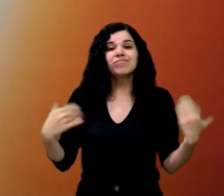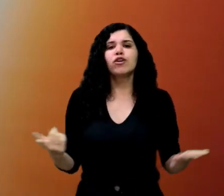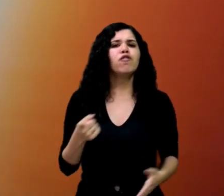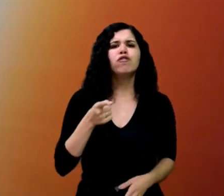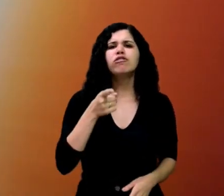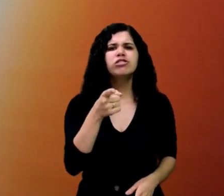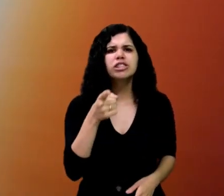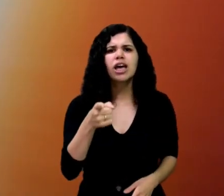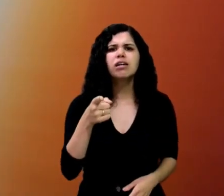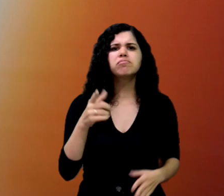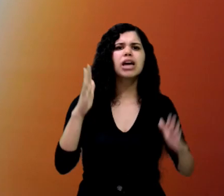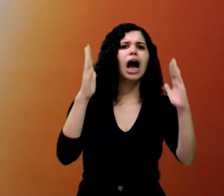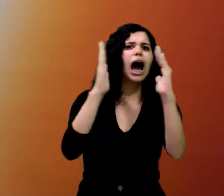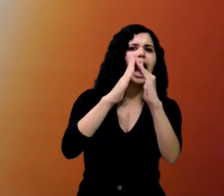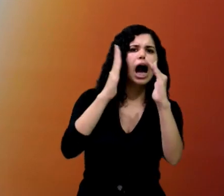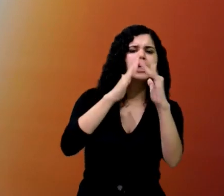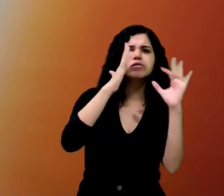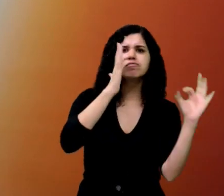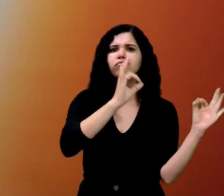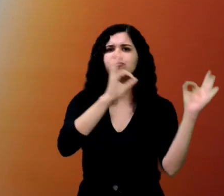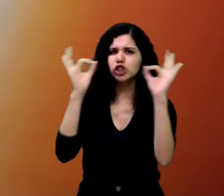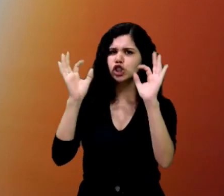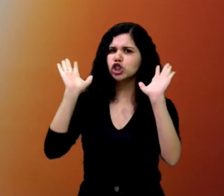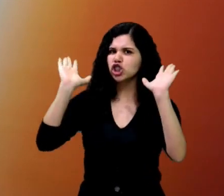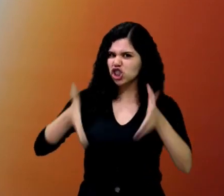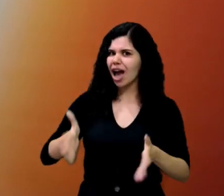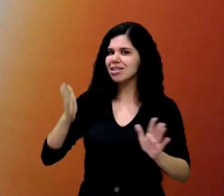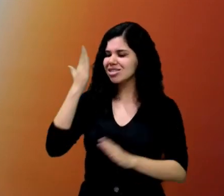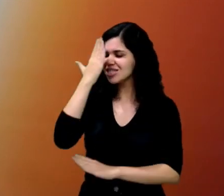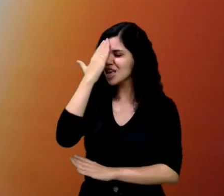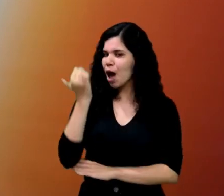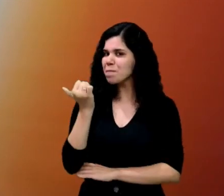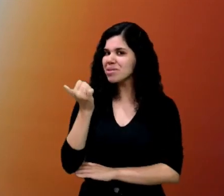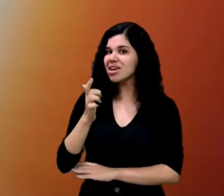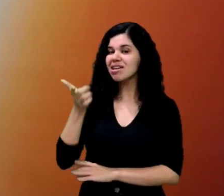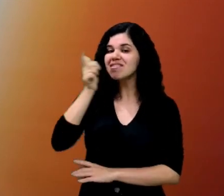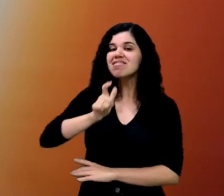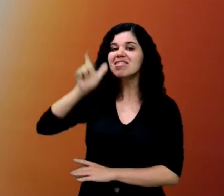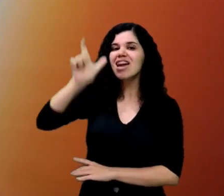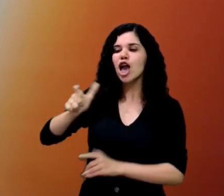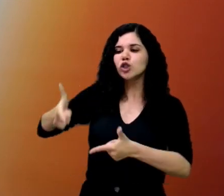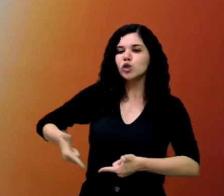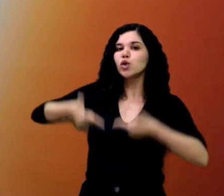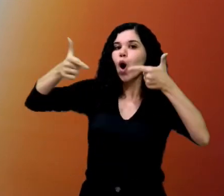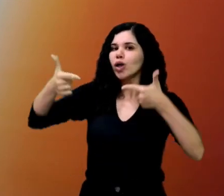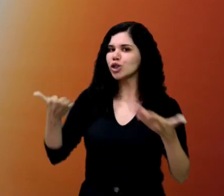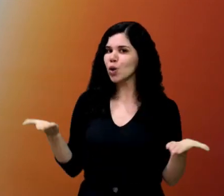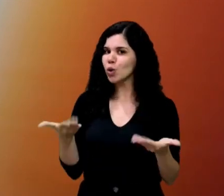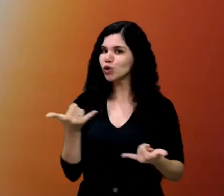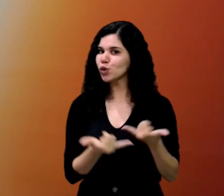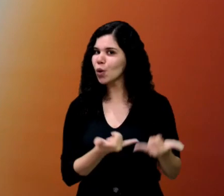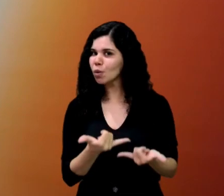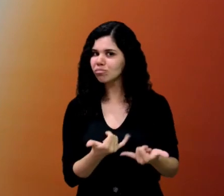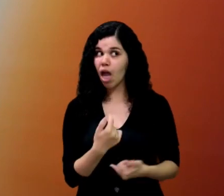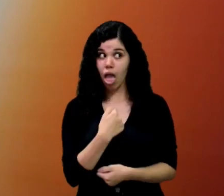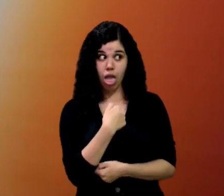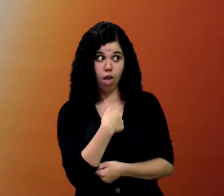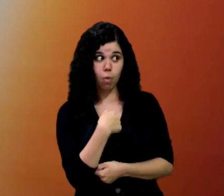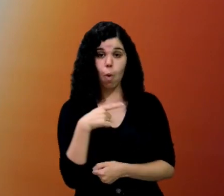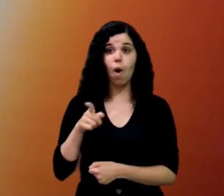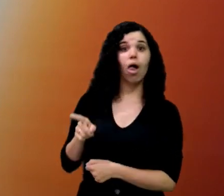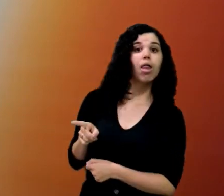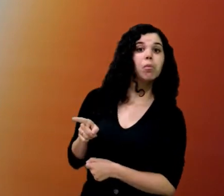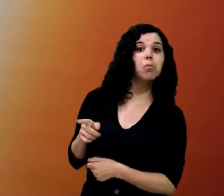está nos assistindo? Será que já deu para saber quem é que está com sorte aqui no jogo? Será que sou eu ou a professora